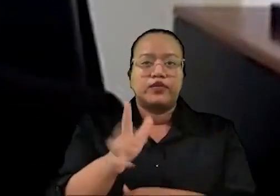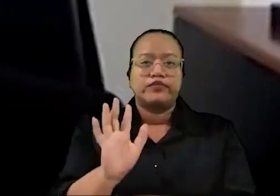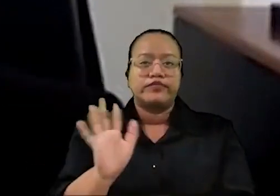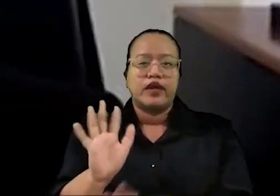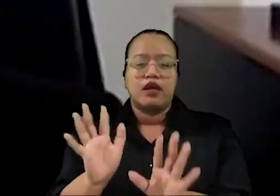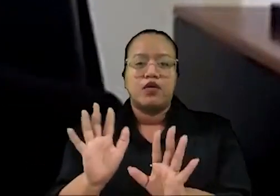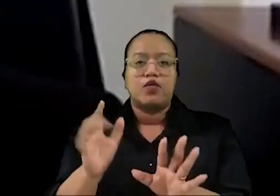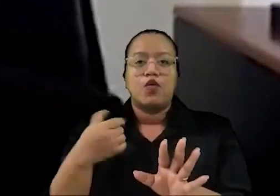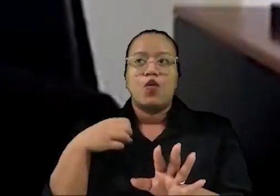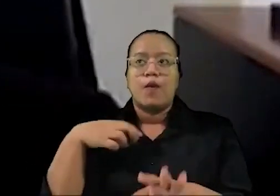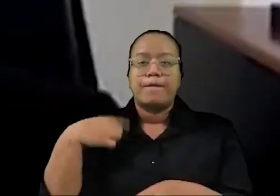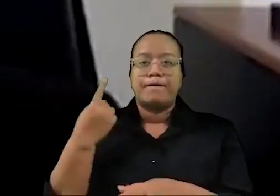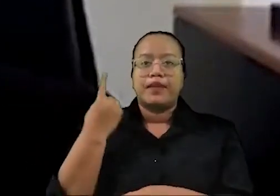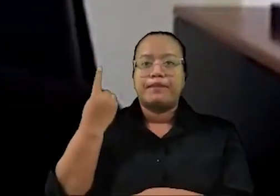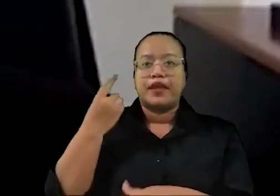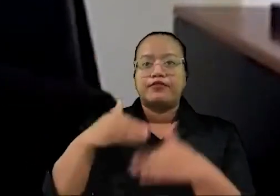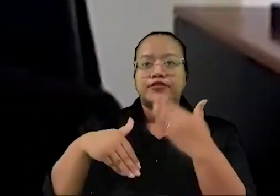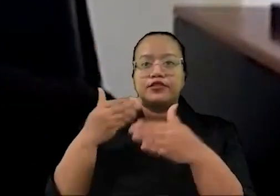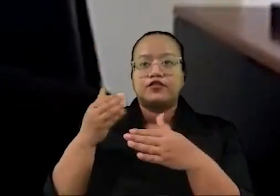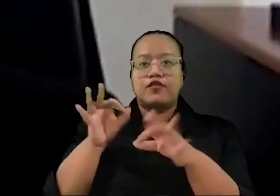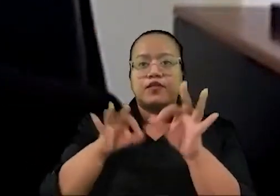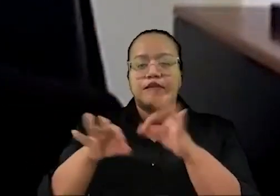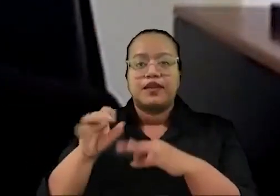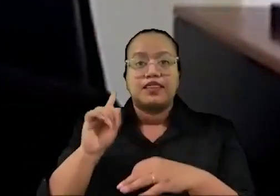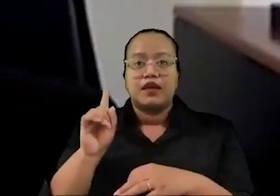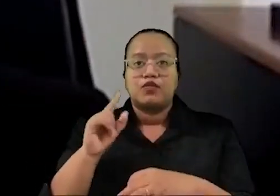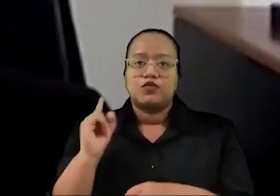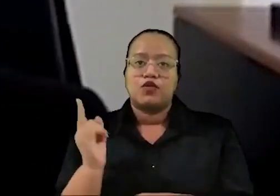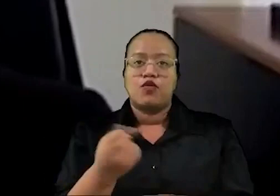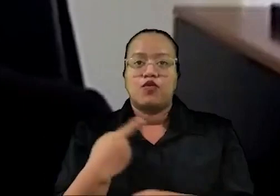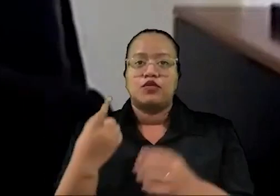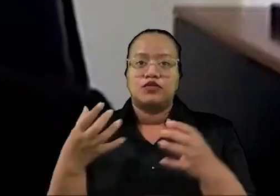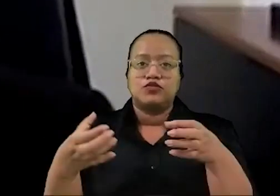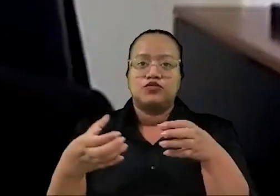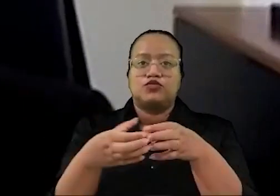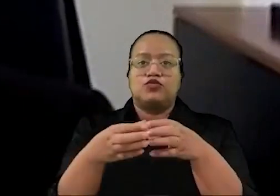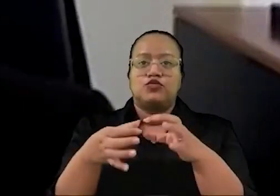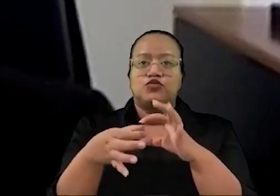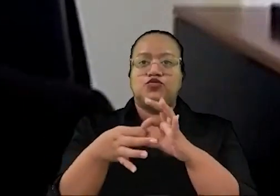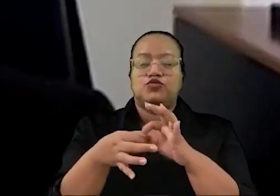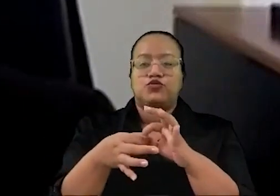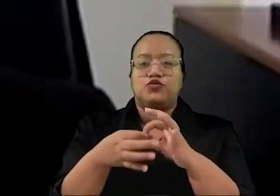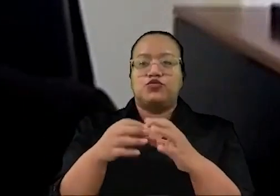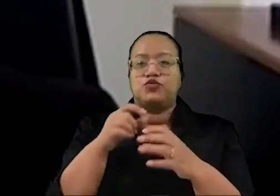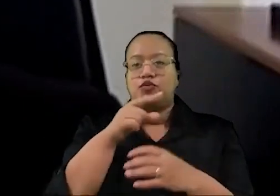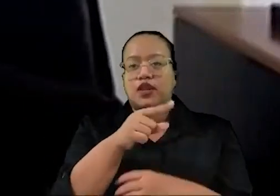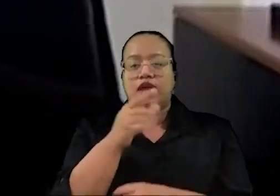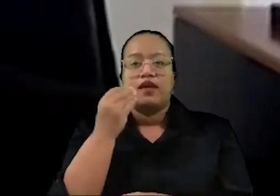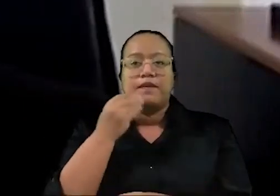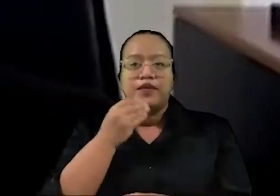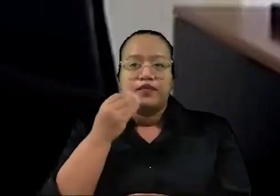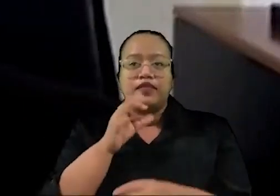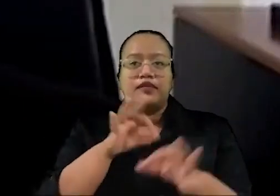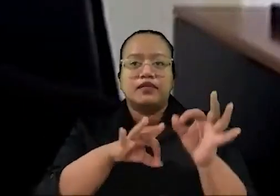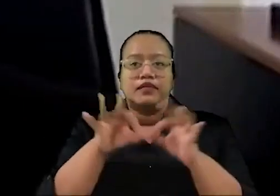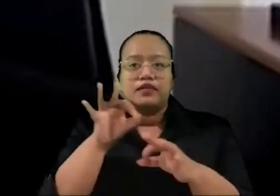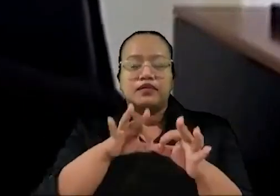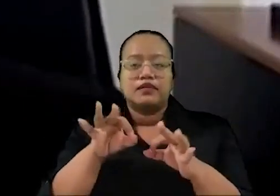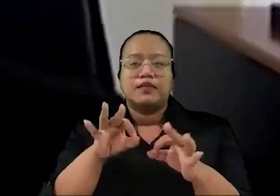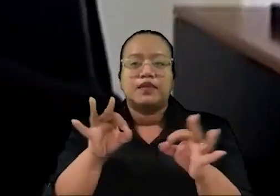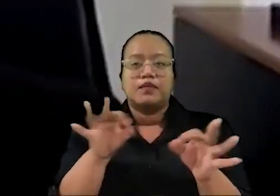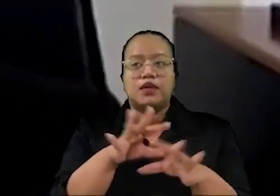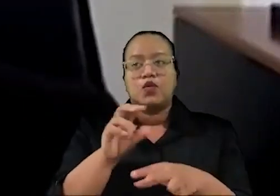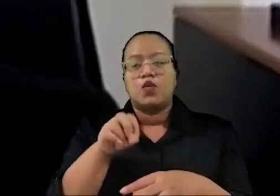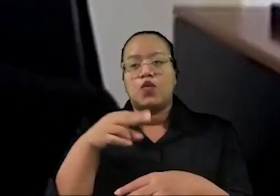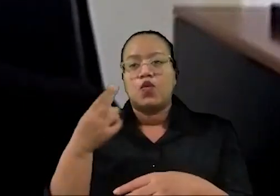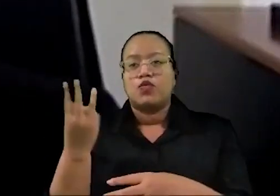agora é nós desenvolvemos em conjunto, eu consigo aproveitar o que a quinta região ou a terceira região desenvolveu, e